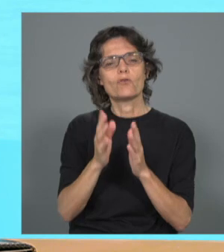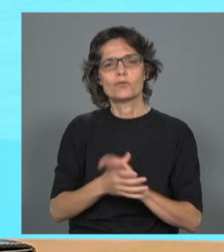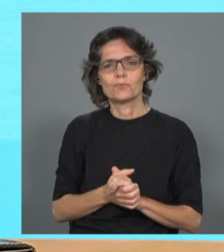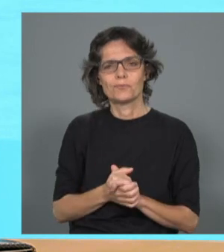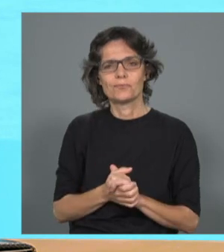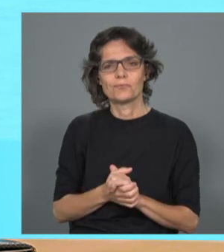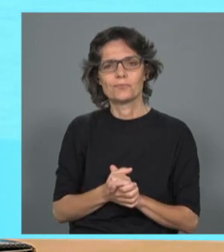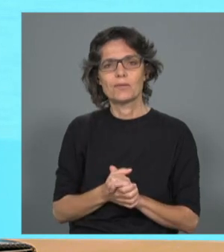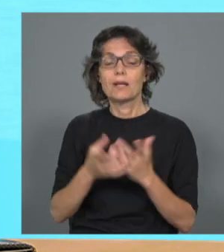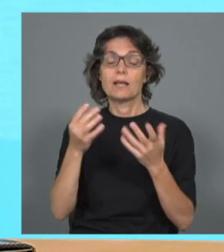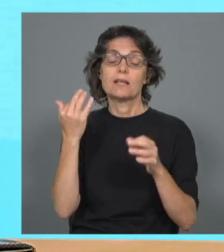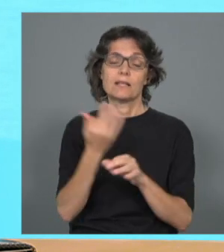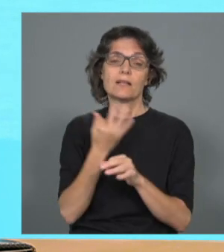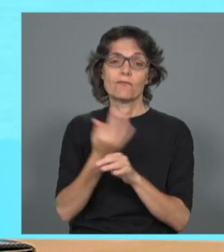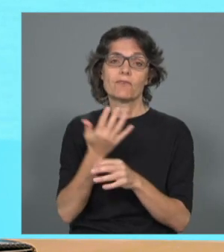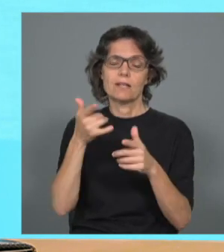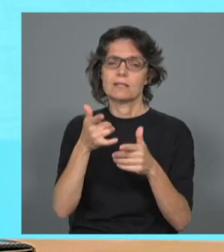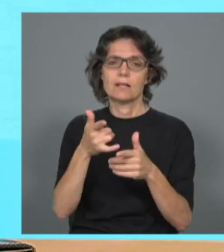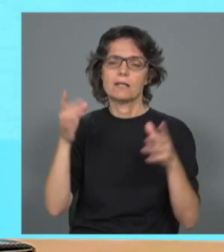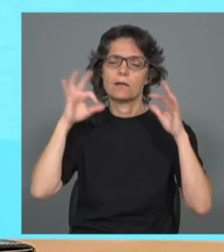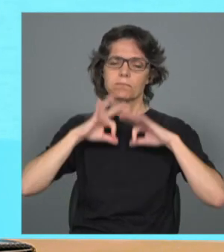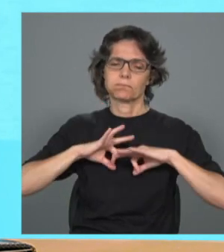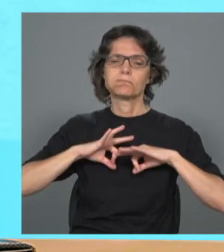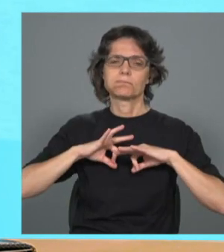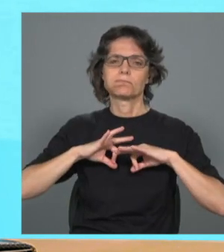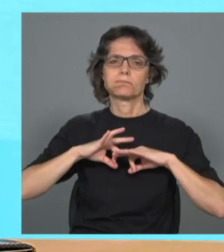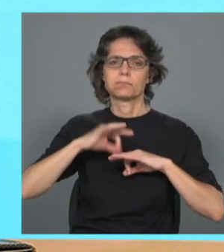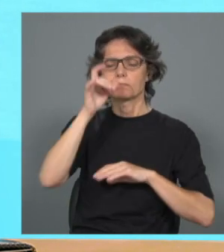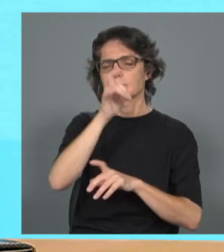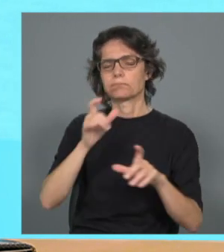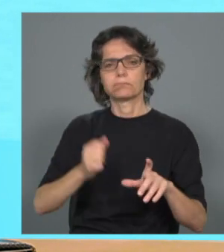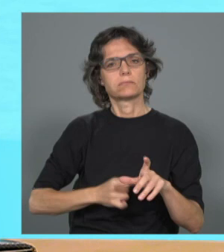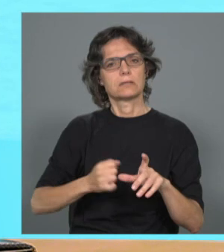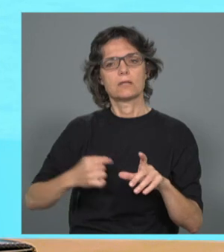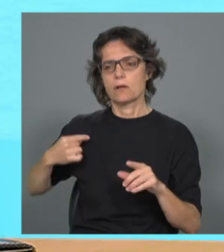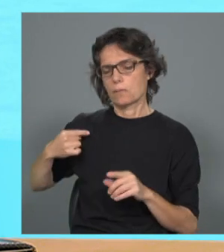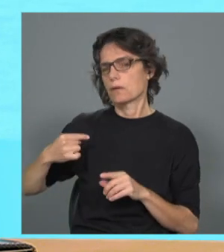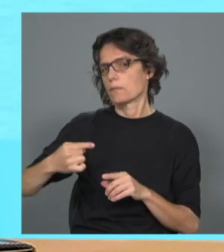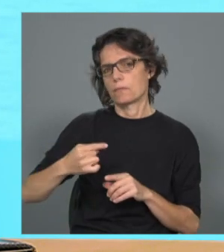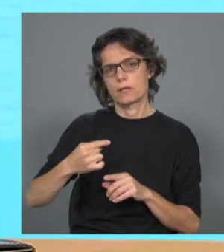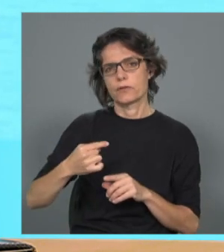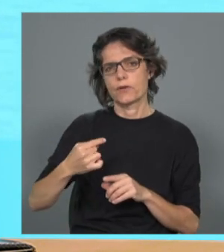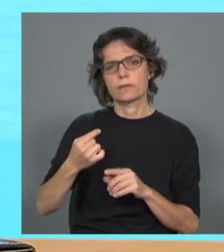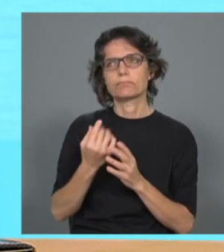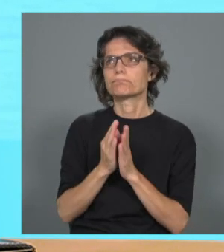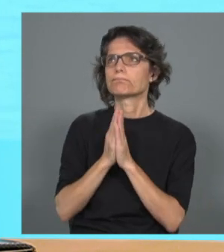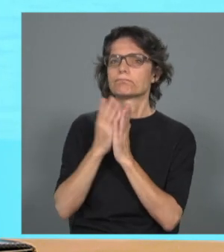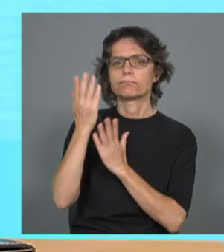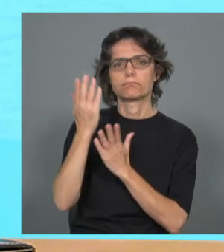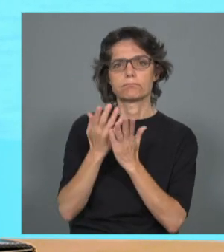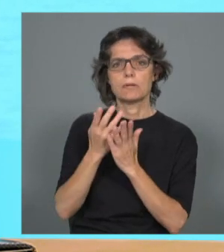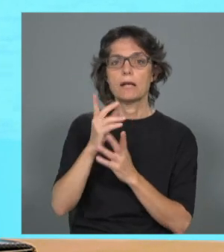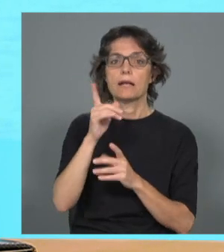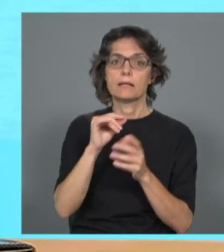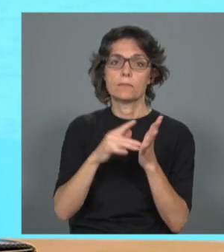do Espírito Santo. Nós celebramos, os católicos celebram o Espírito Santo em todos os dias, necessariamente, como celebramos todos os dias a ressurreição, mas